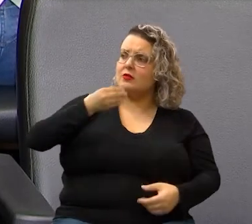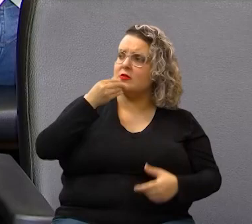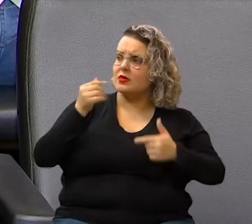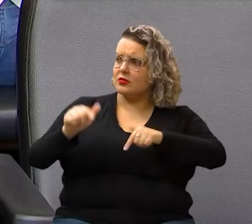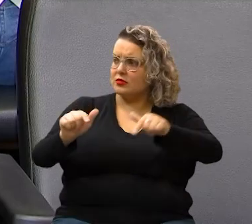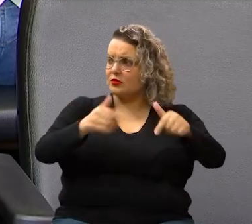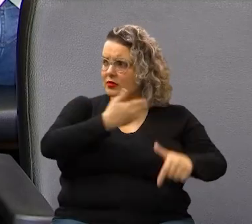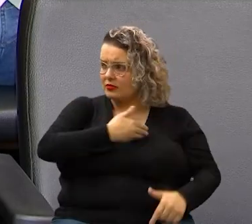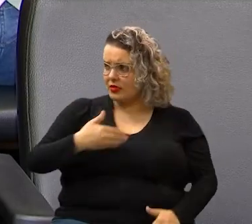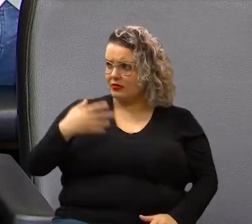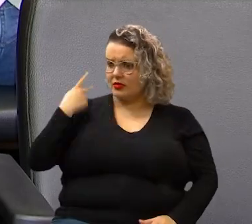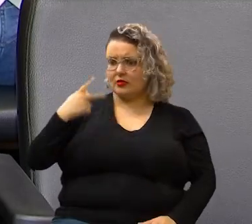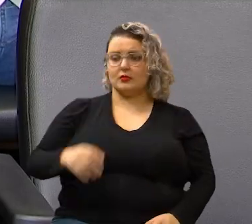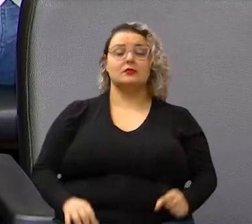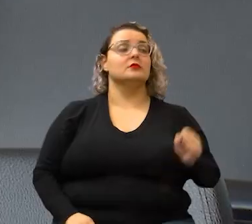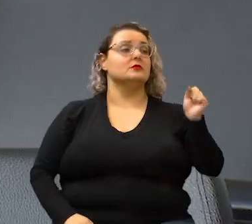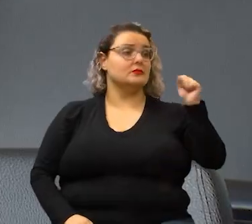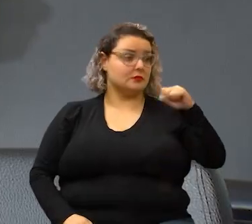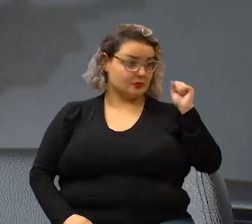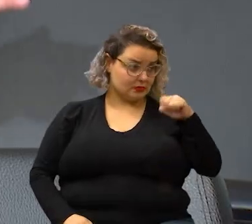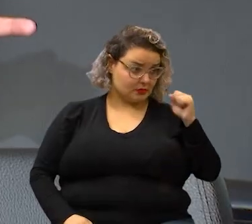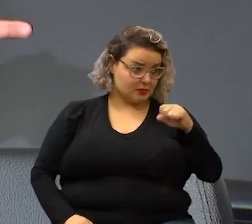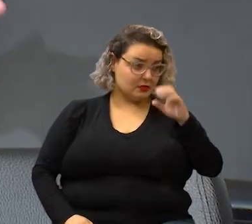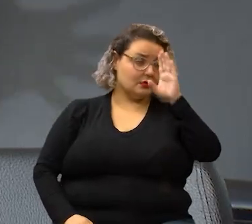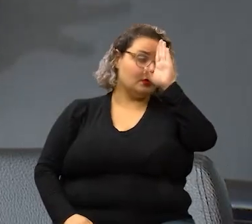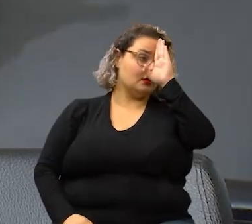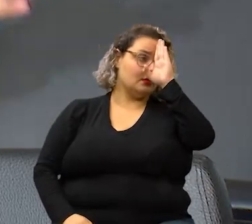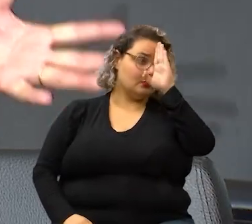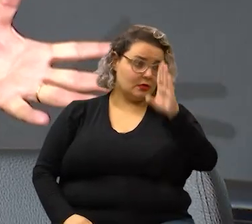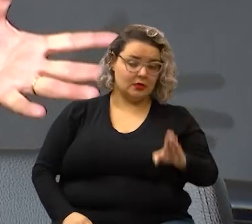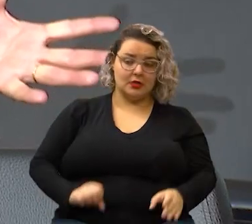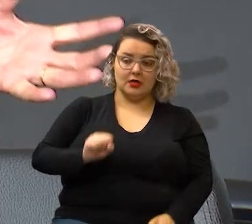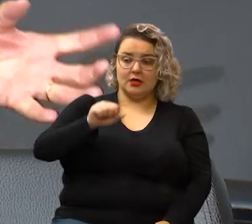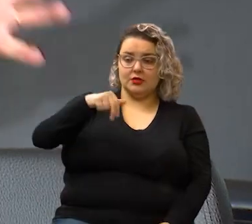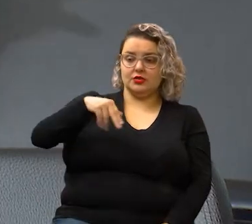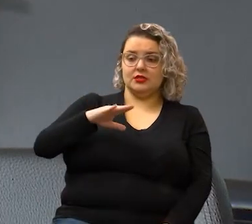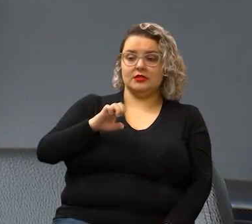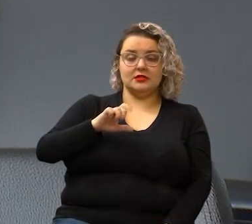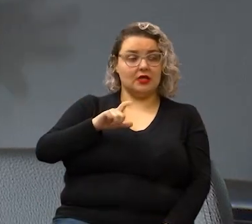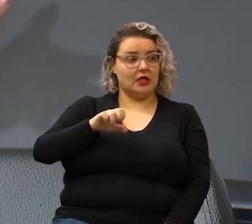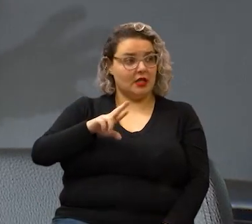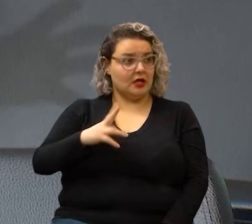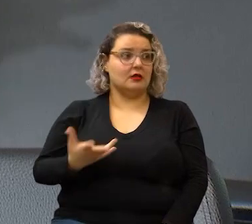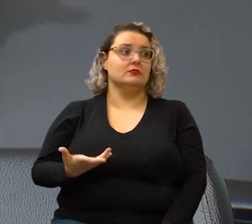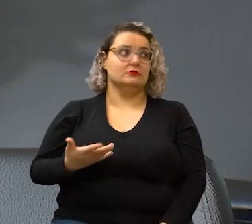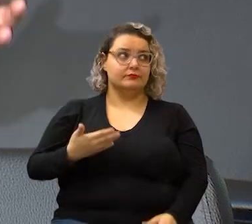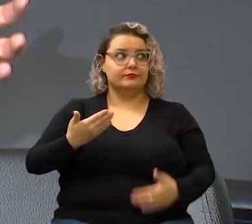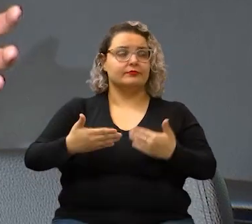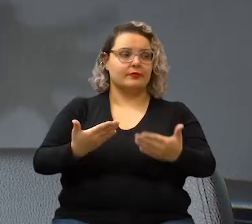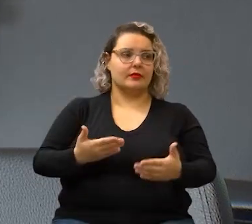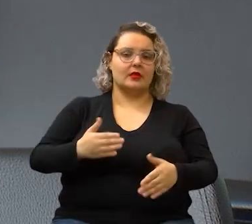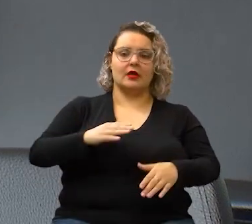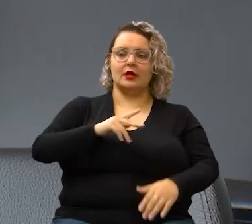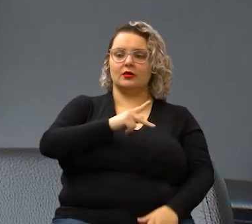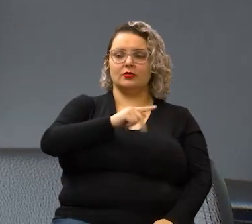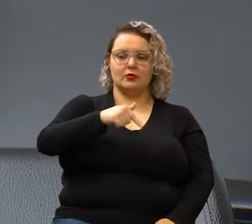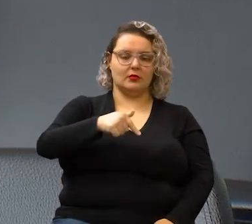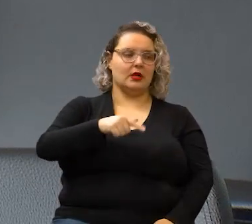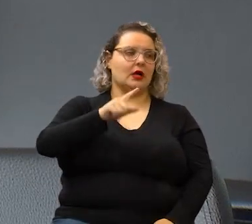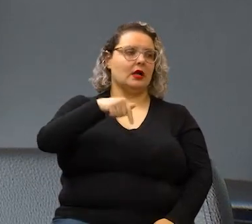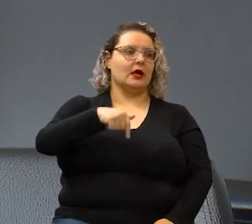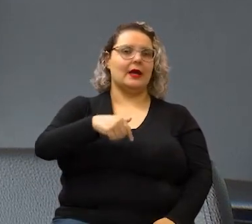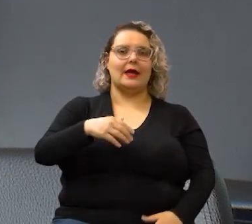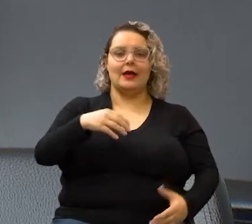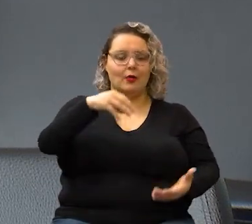a aproveitar espaço público, vereador? Principalmente a Chanceler ainda está, mas agora a do parque é